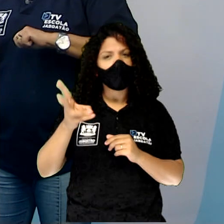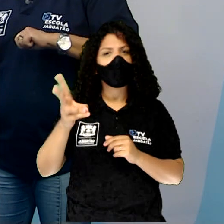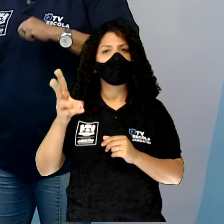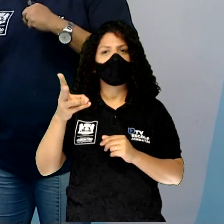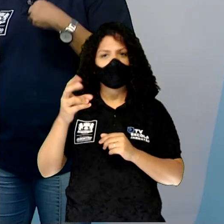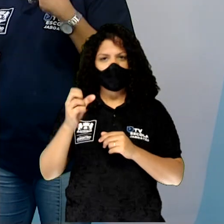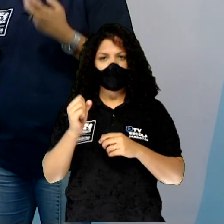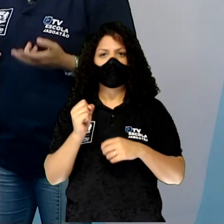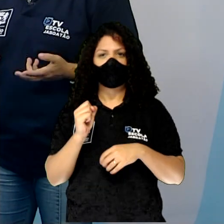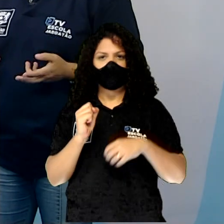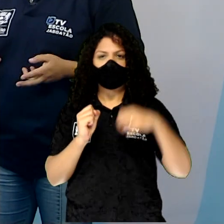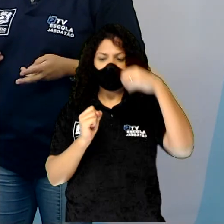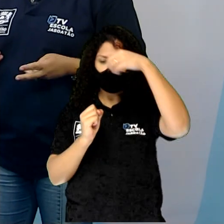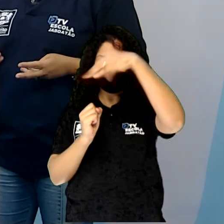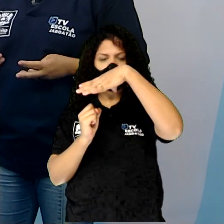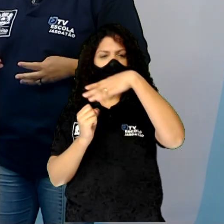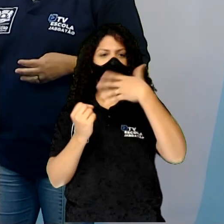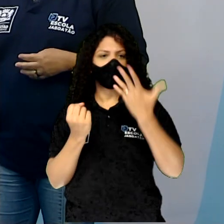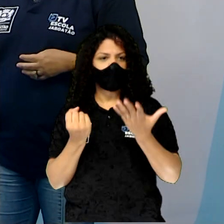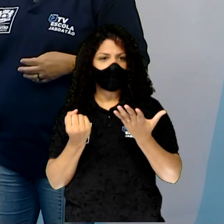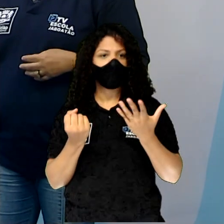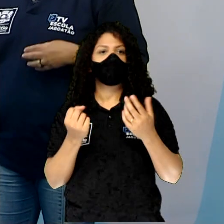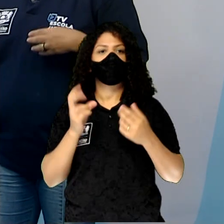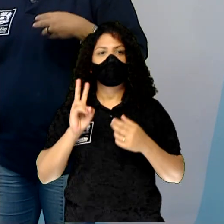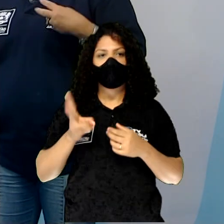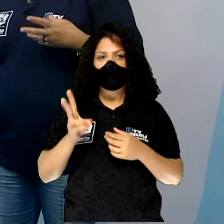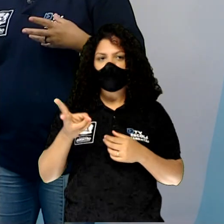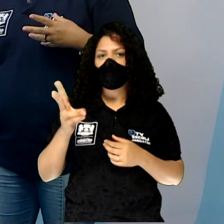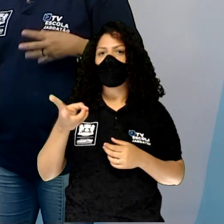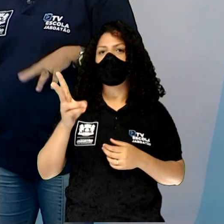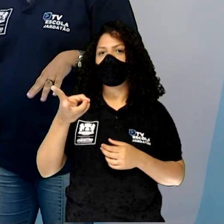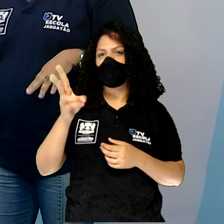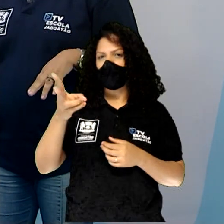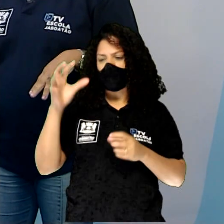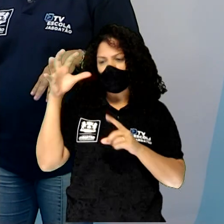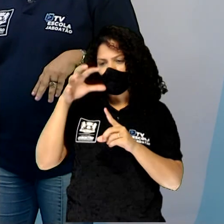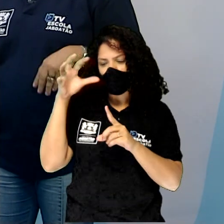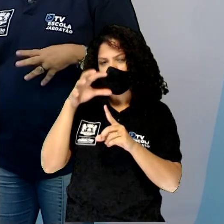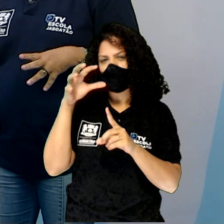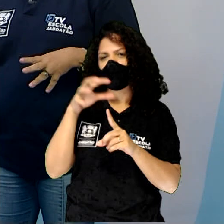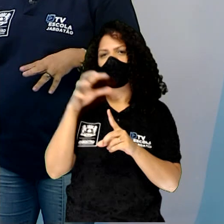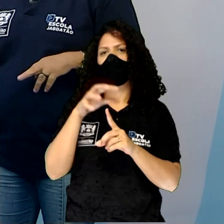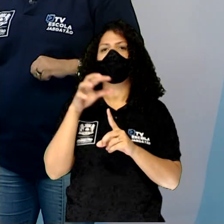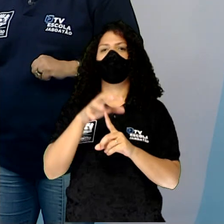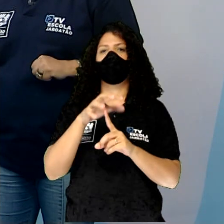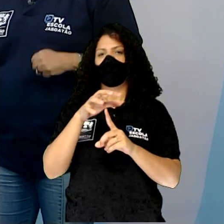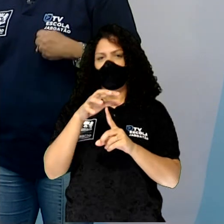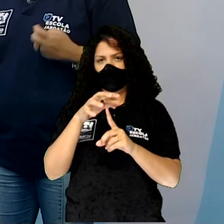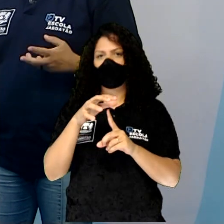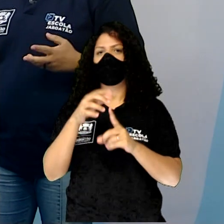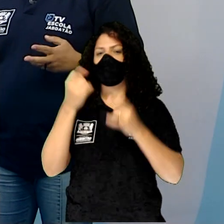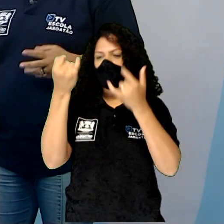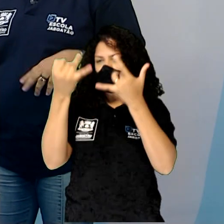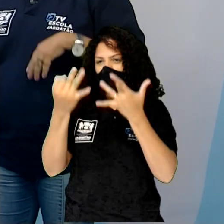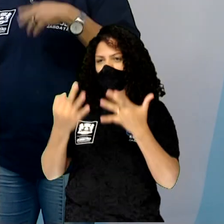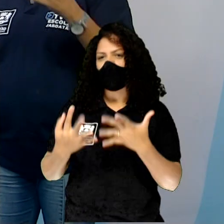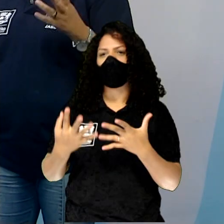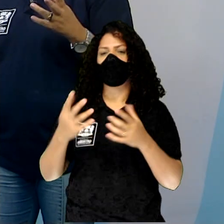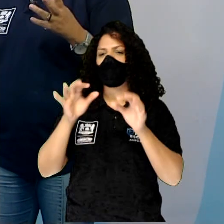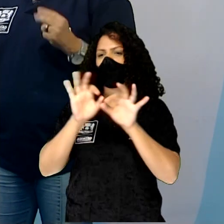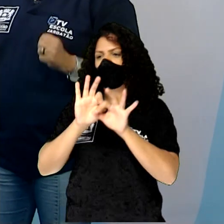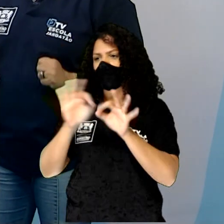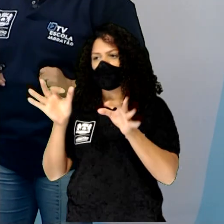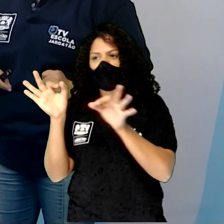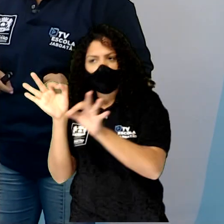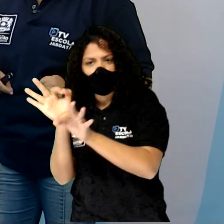quando se diz respeito às independências, né? As ideias iluministas, né? que pregavam o fim da monarquia e tantas